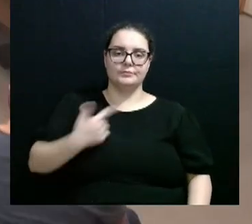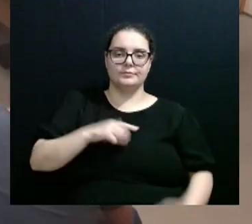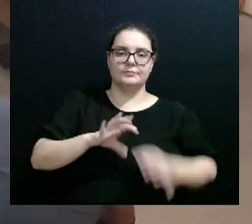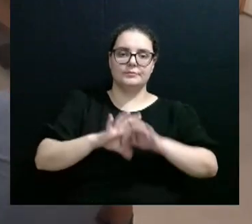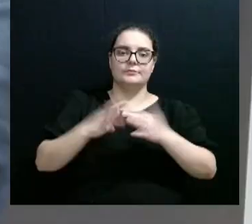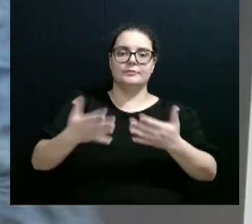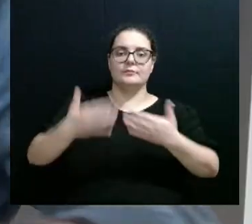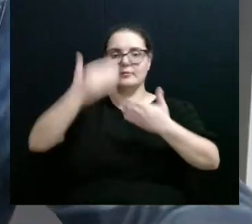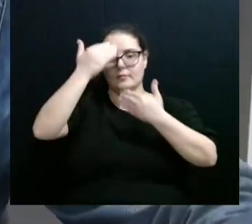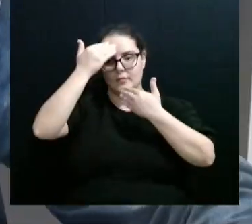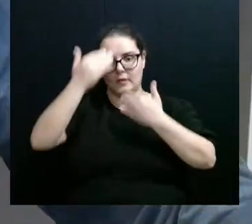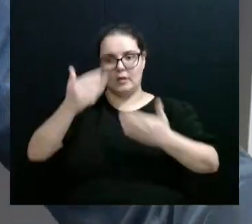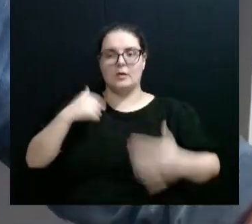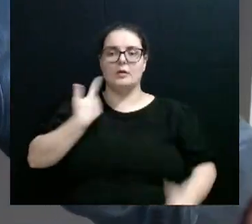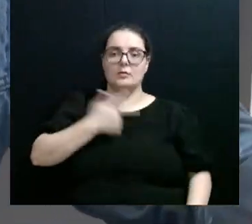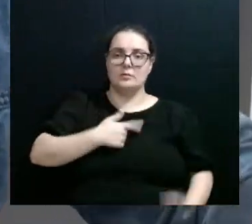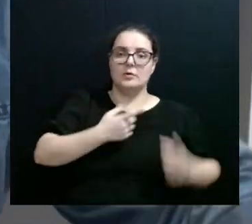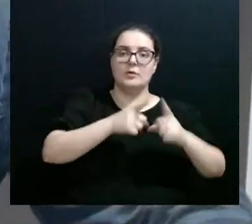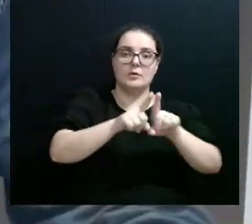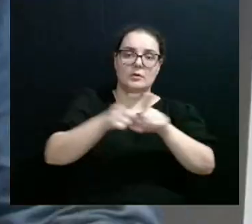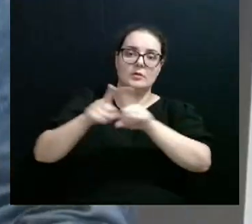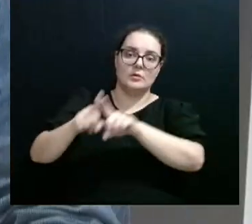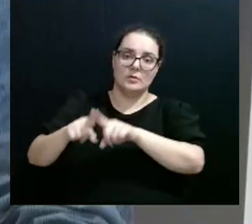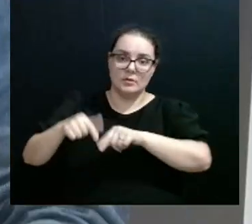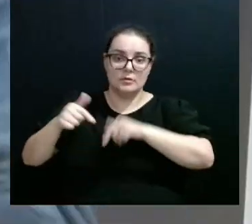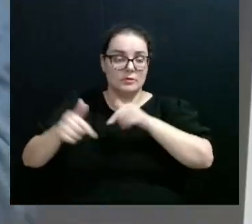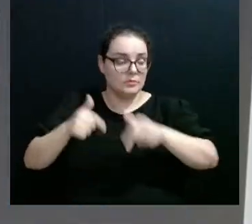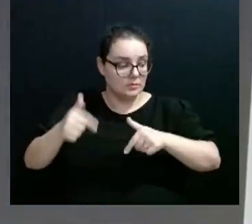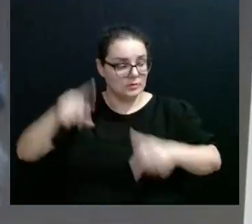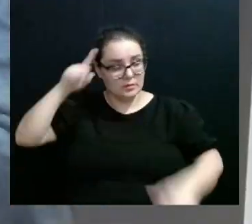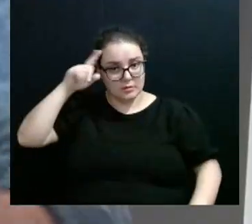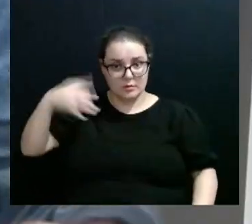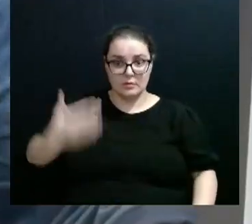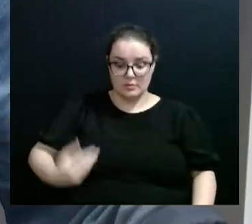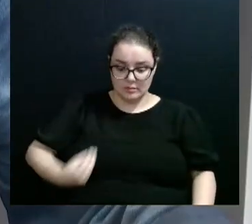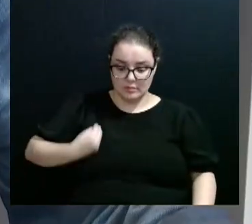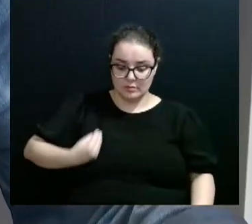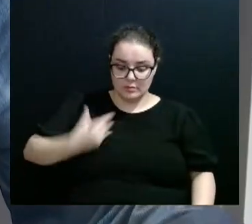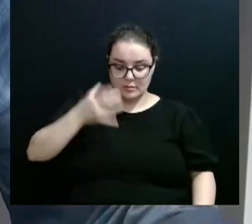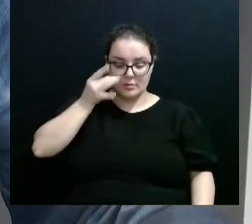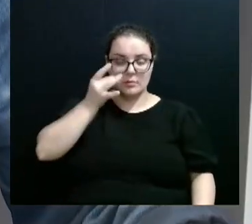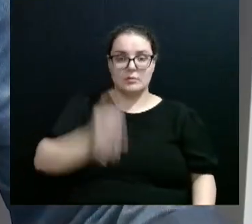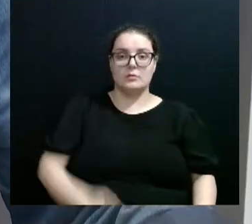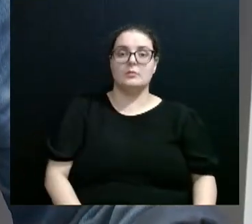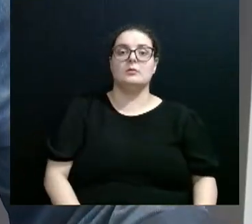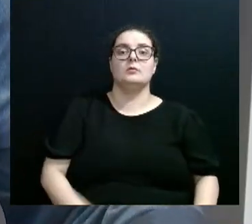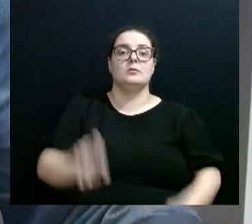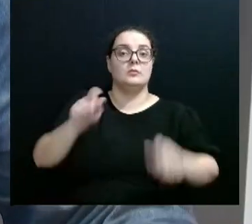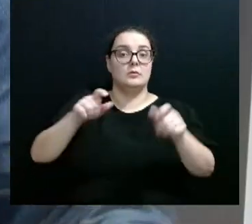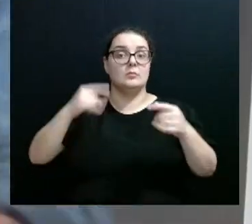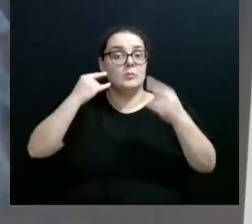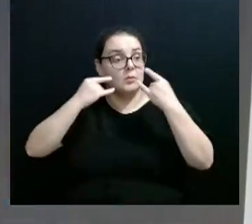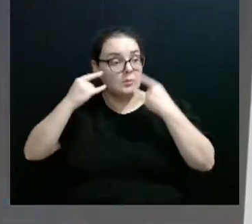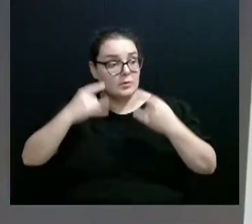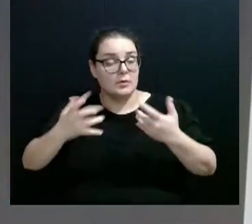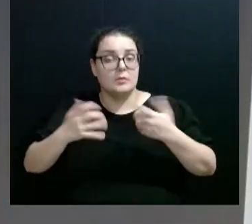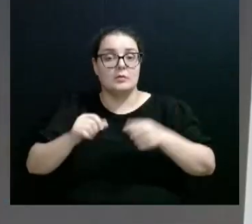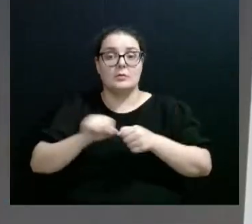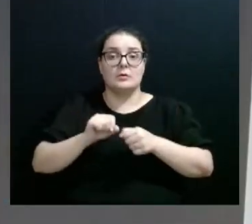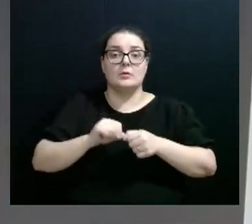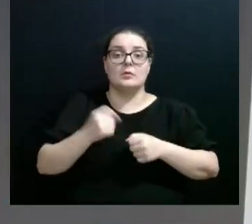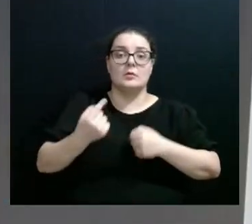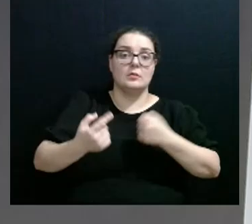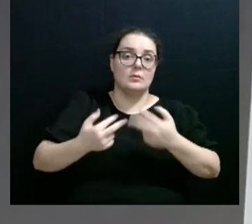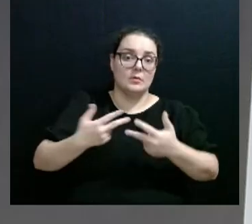nossos companheiros aqui de Labuta, que estão aqui presentes. Essas são as pessoas interessadas aqui em fazer alguma coisa pela cidade, junto com o